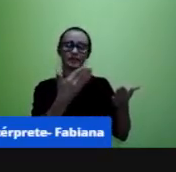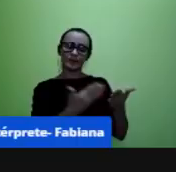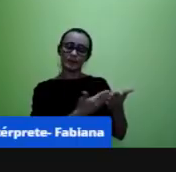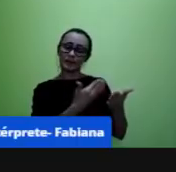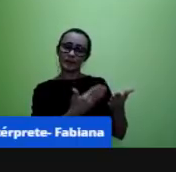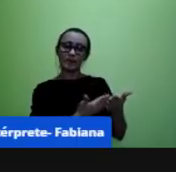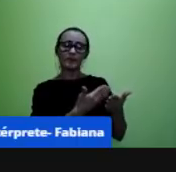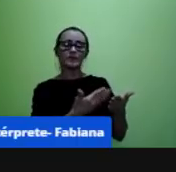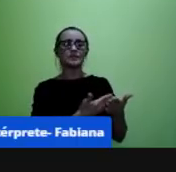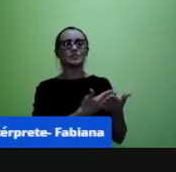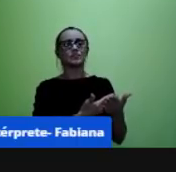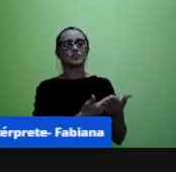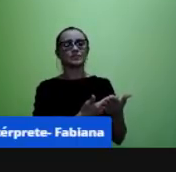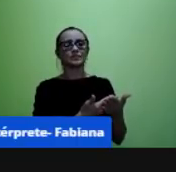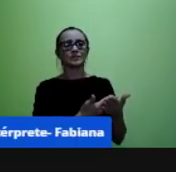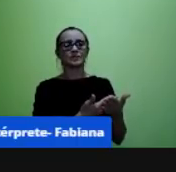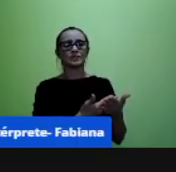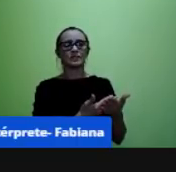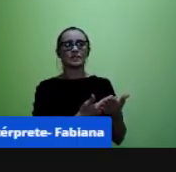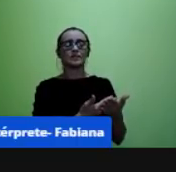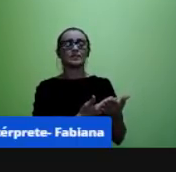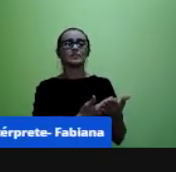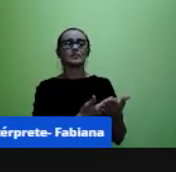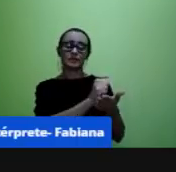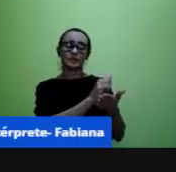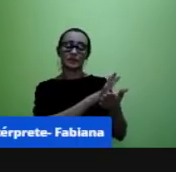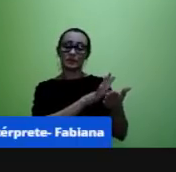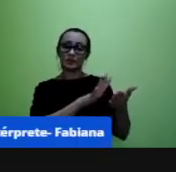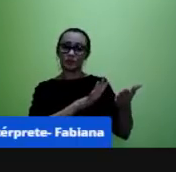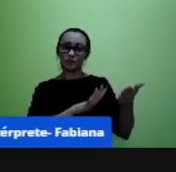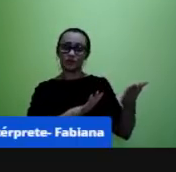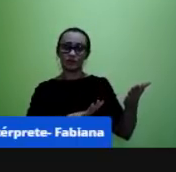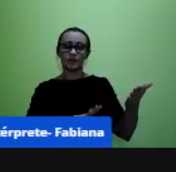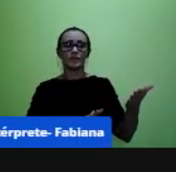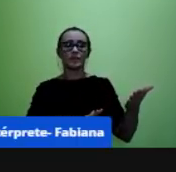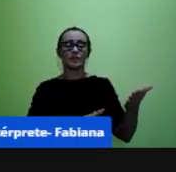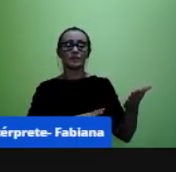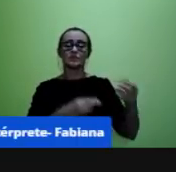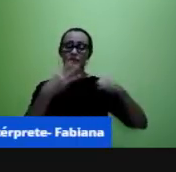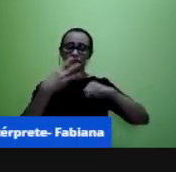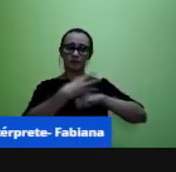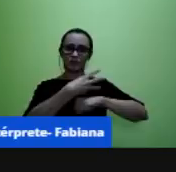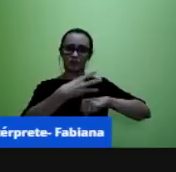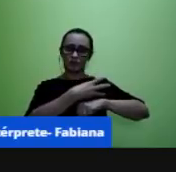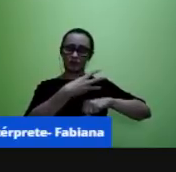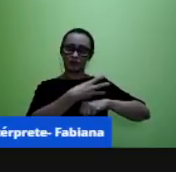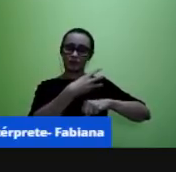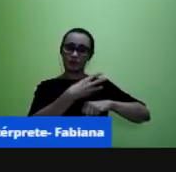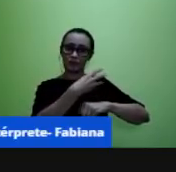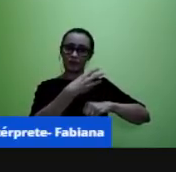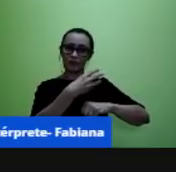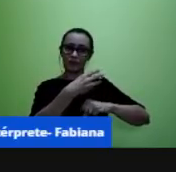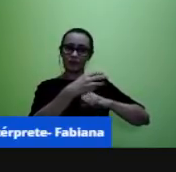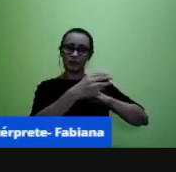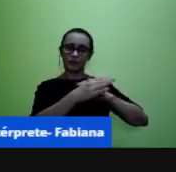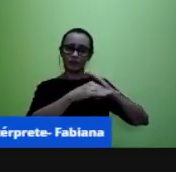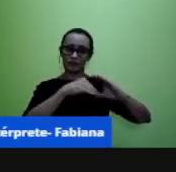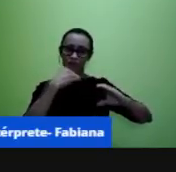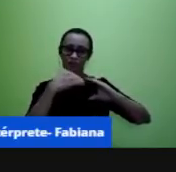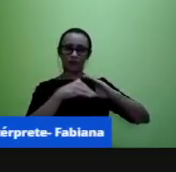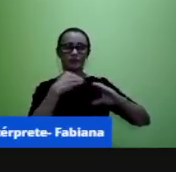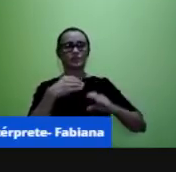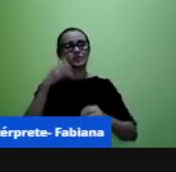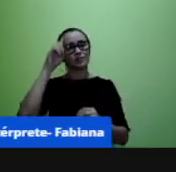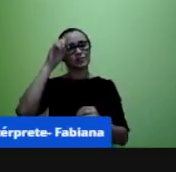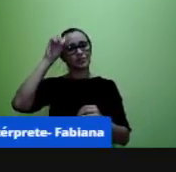ou recebendo as atividades em tempo real, né, via WhatsApp, né? Por exemplo, no dia que você tem aula, o aluno faz